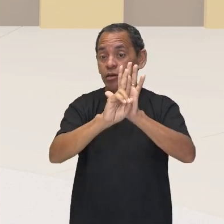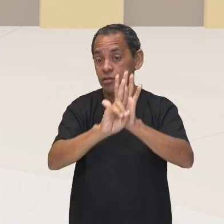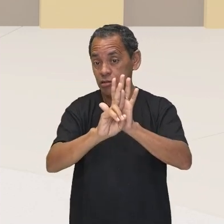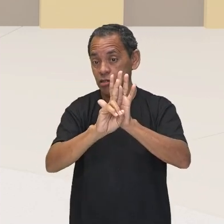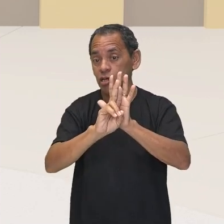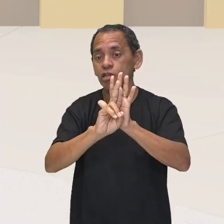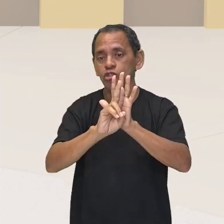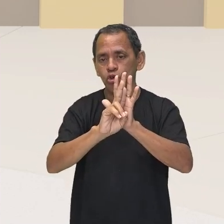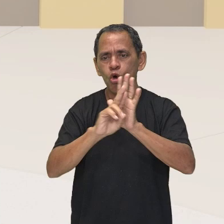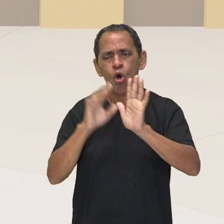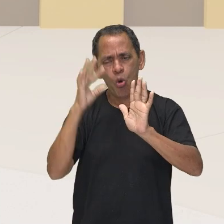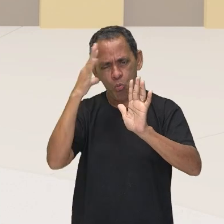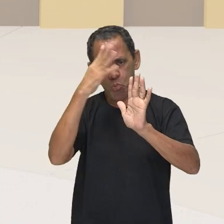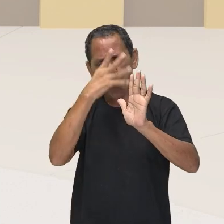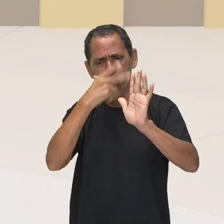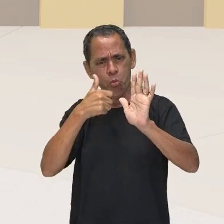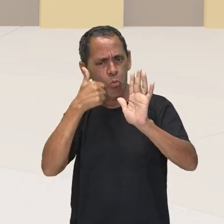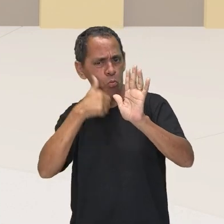aqui